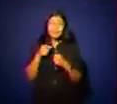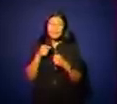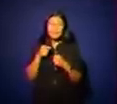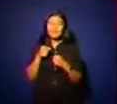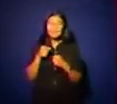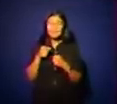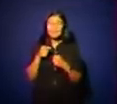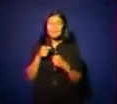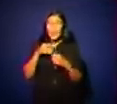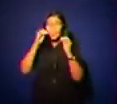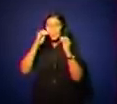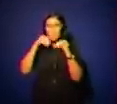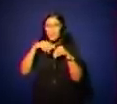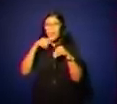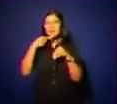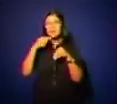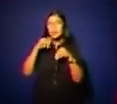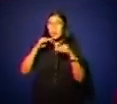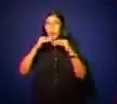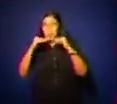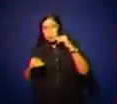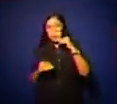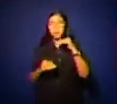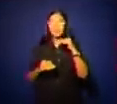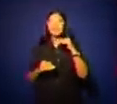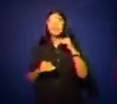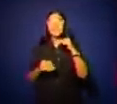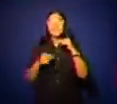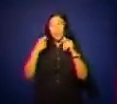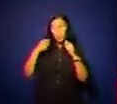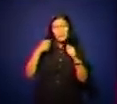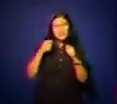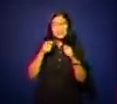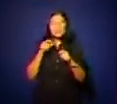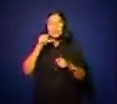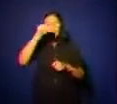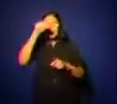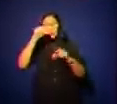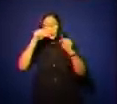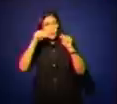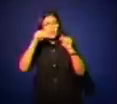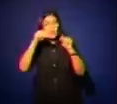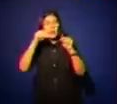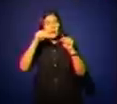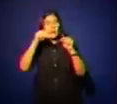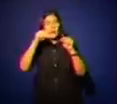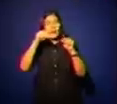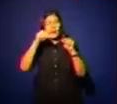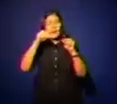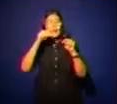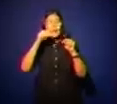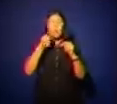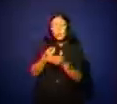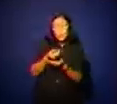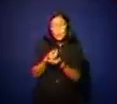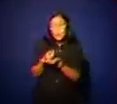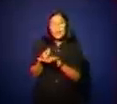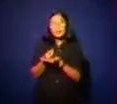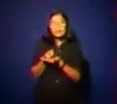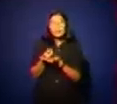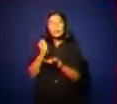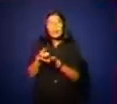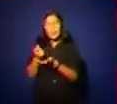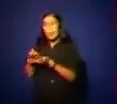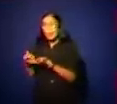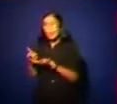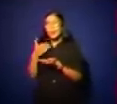desigualdade Então acho que dá para casar essas duas coisas tem que ter uma escolha tem que ter uma priorização de gastos eu conversei outro dia com a